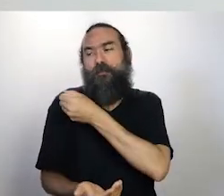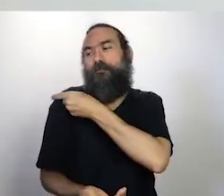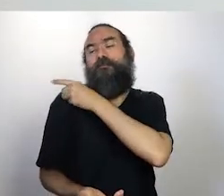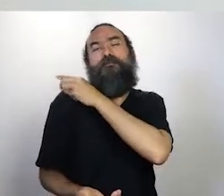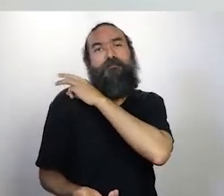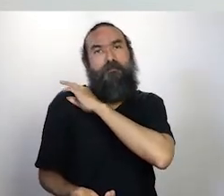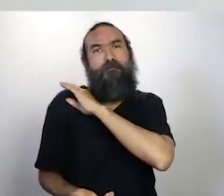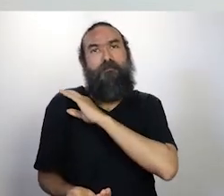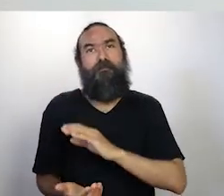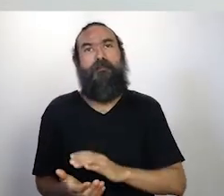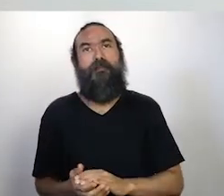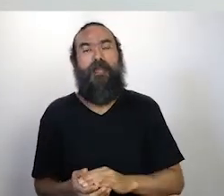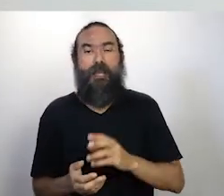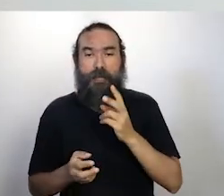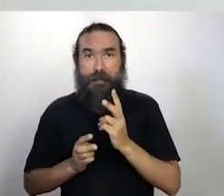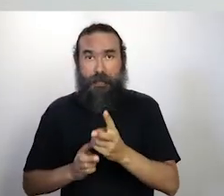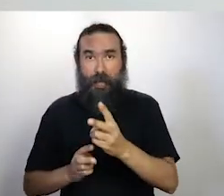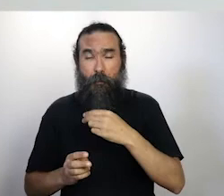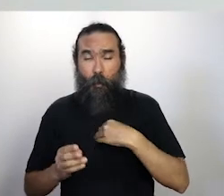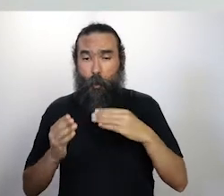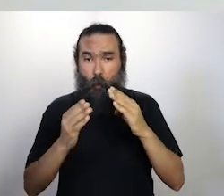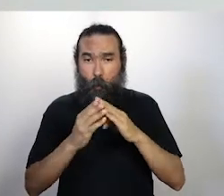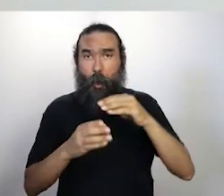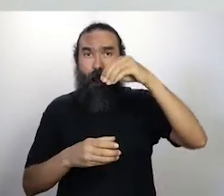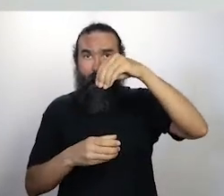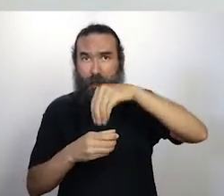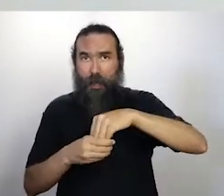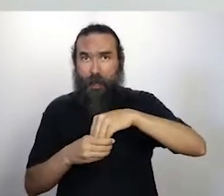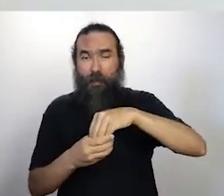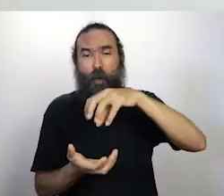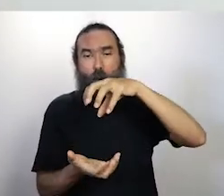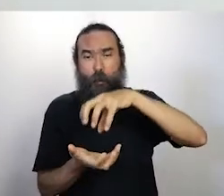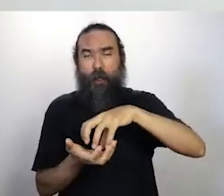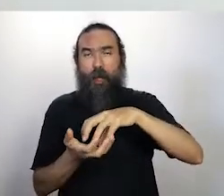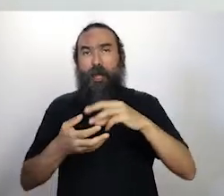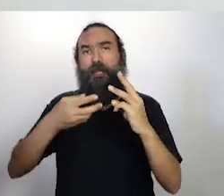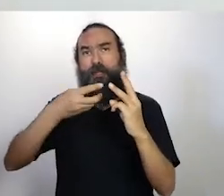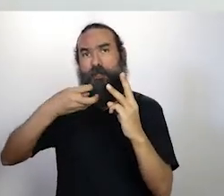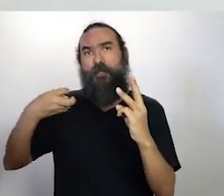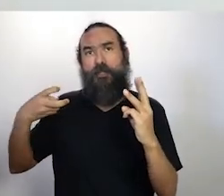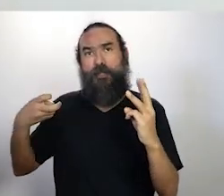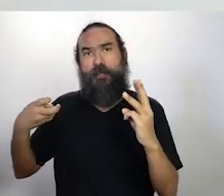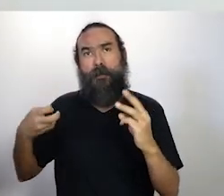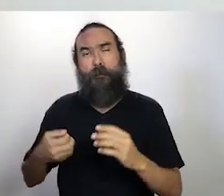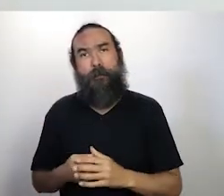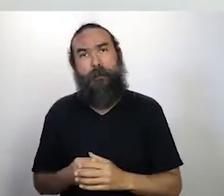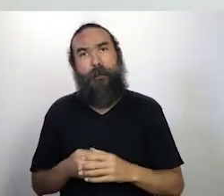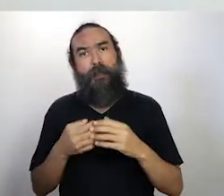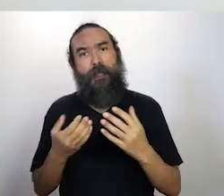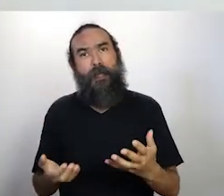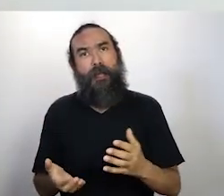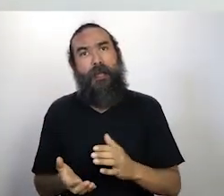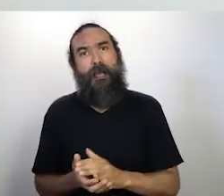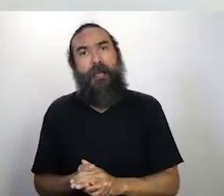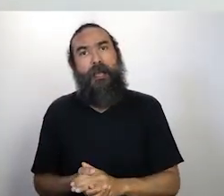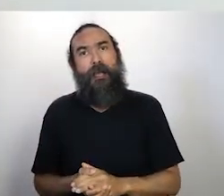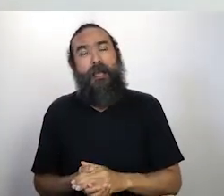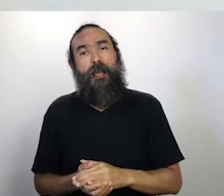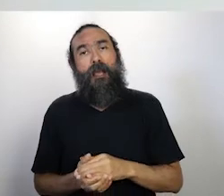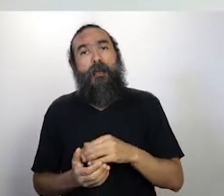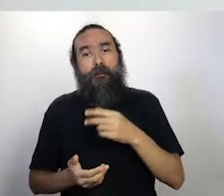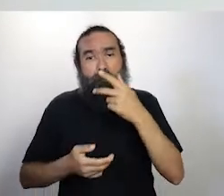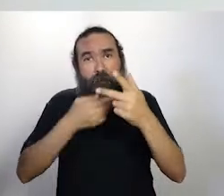estudar na cidade, mas sempre morando e vivendo dentro do território. E trazendo mais para esse lado, né,